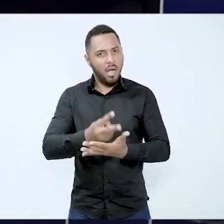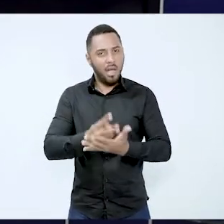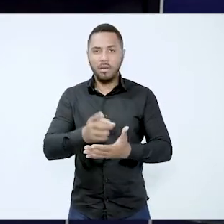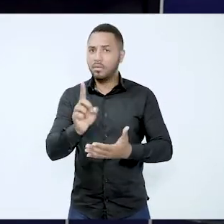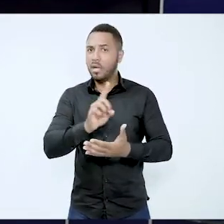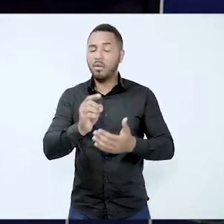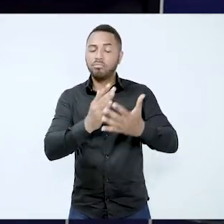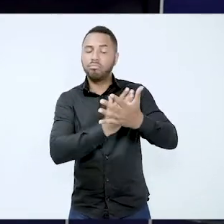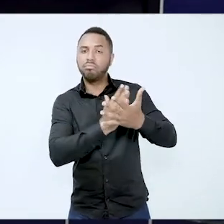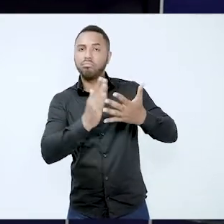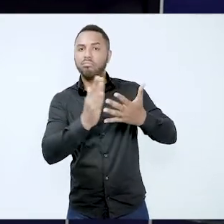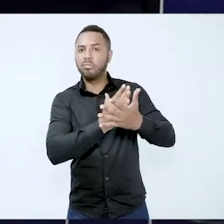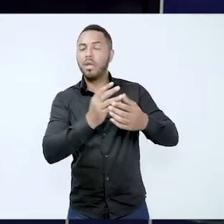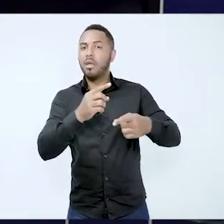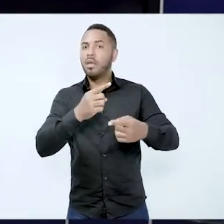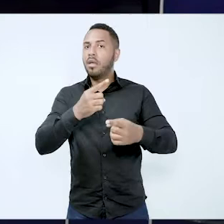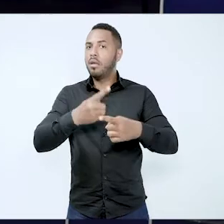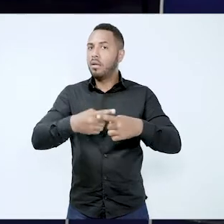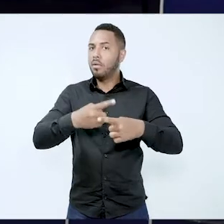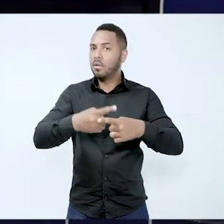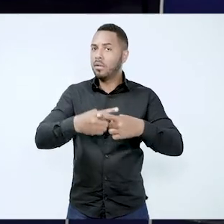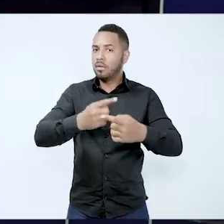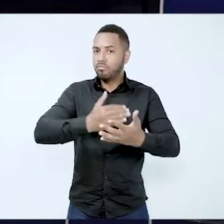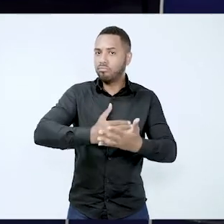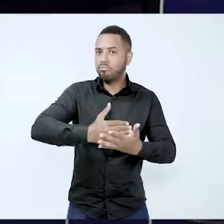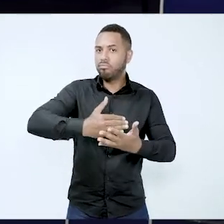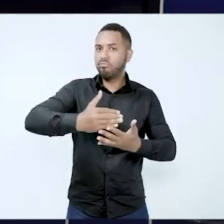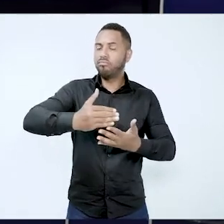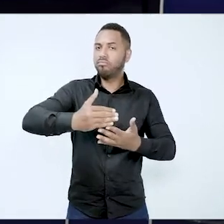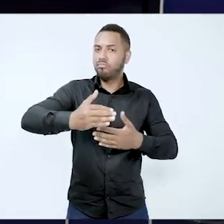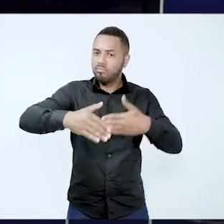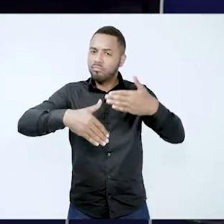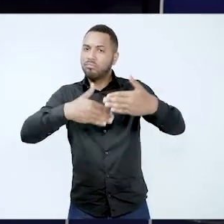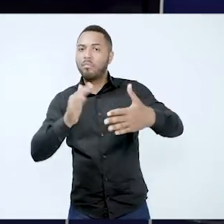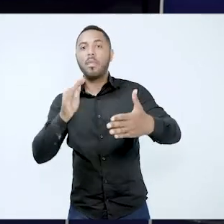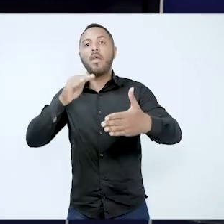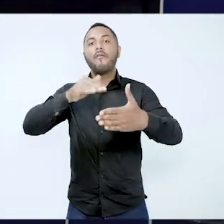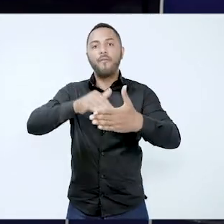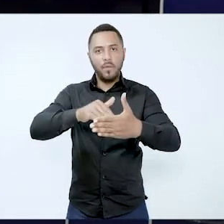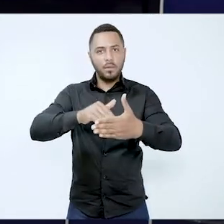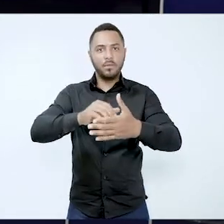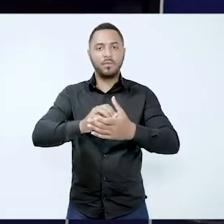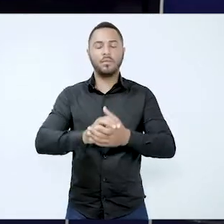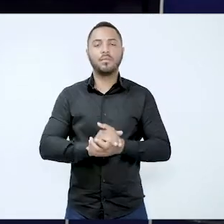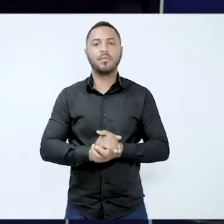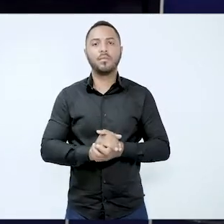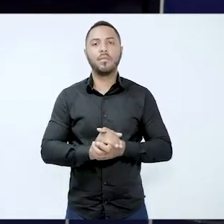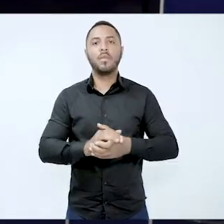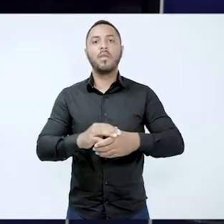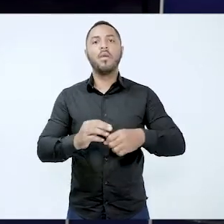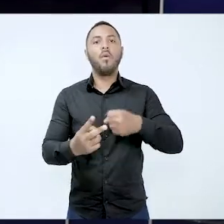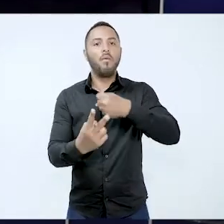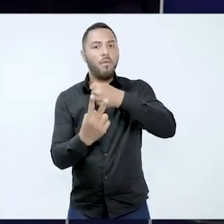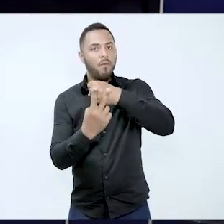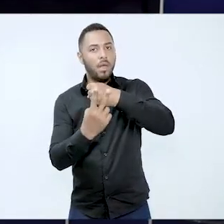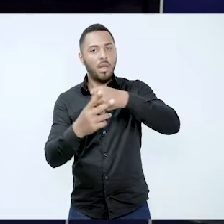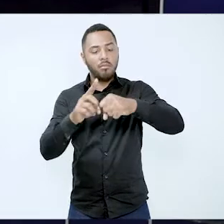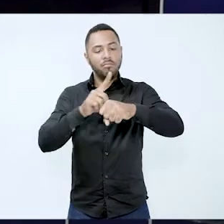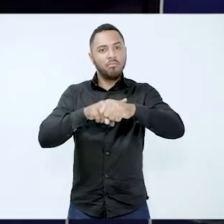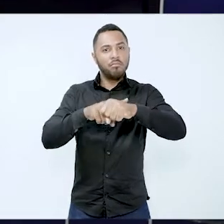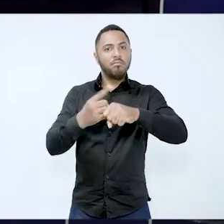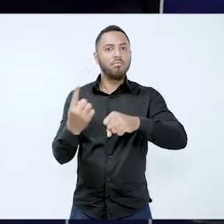É uma ação que começou e teve o seu fim logo em seguida, tá? O verbo no